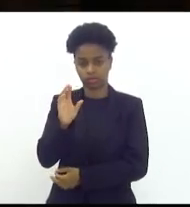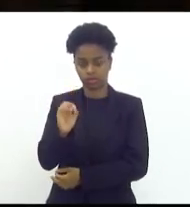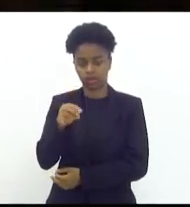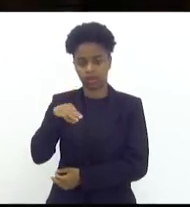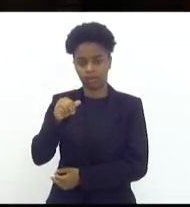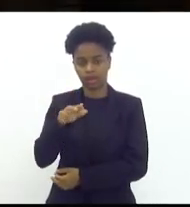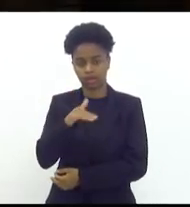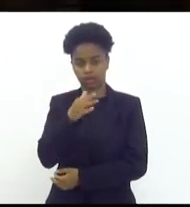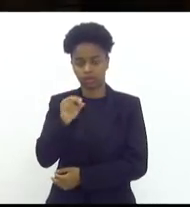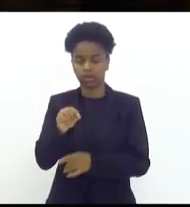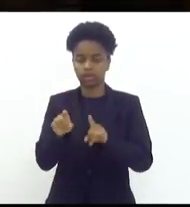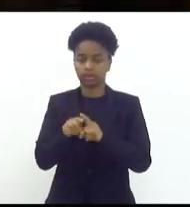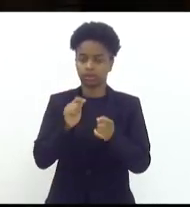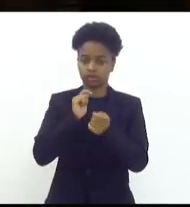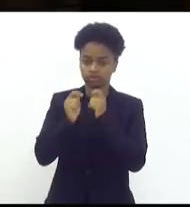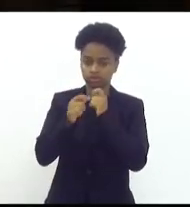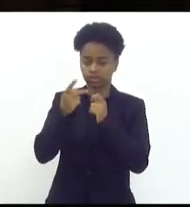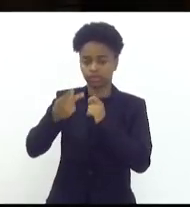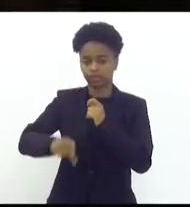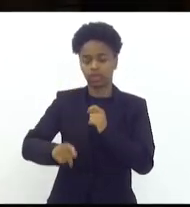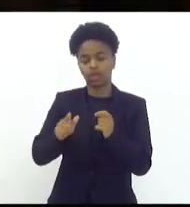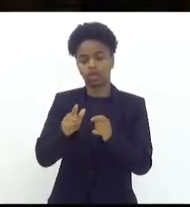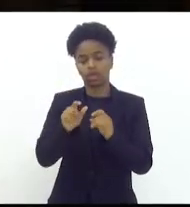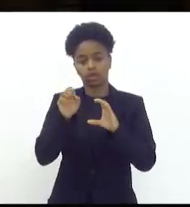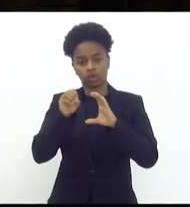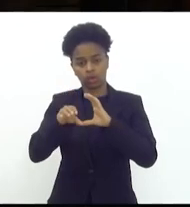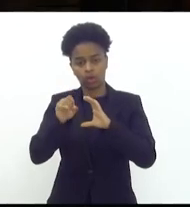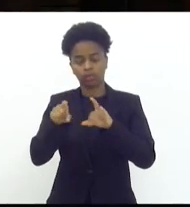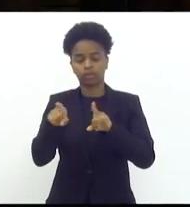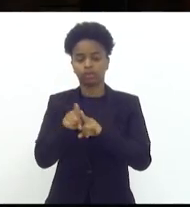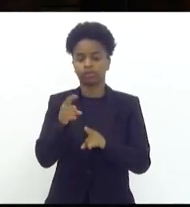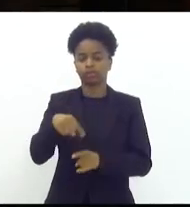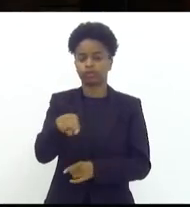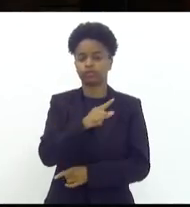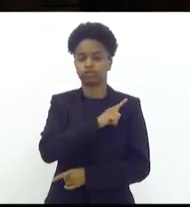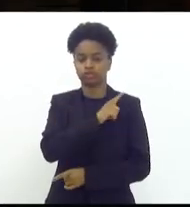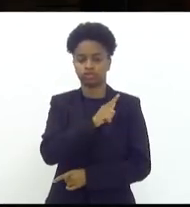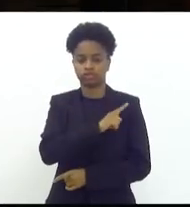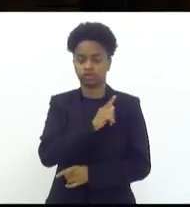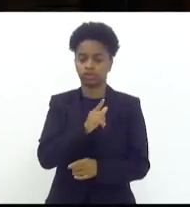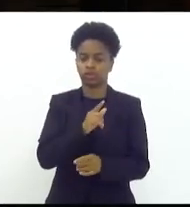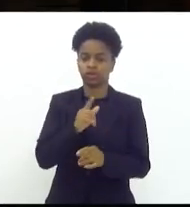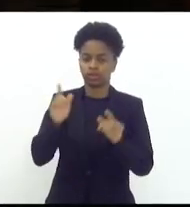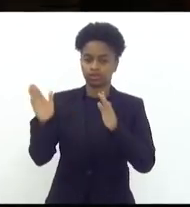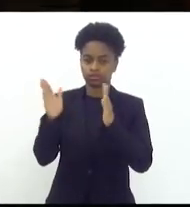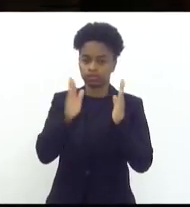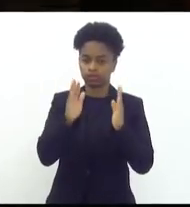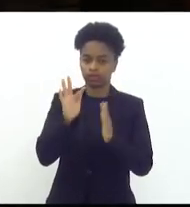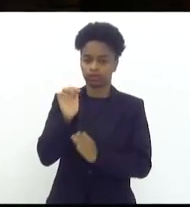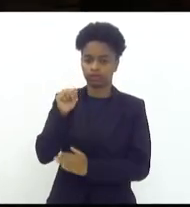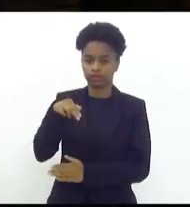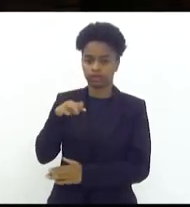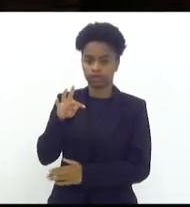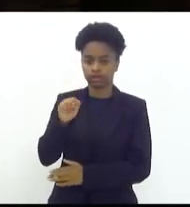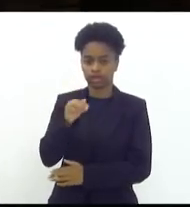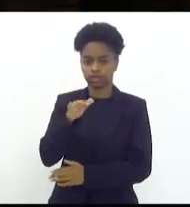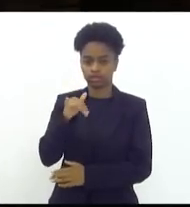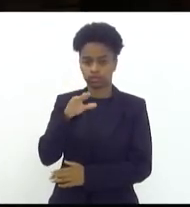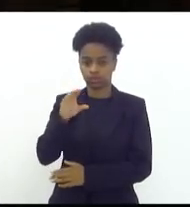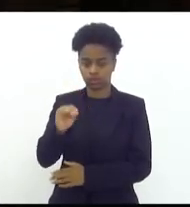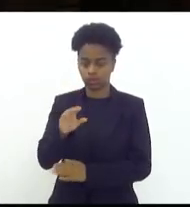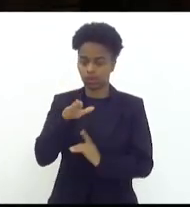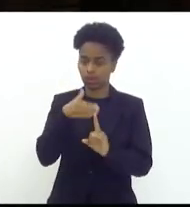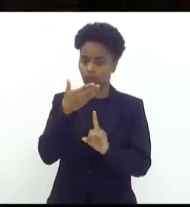jornalismo da Rede Globo recebam vocês gestores do Fantástico show da vida essa